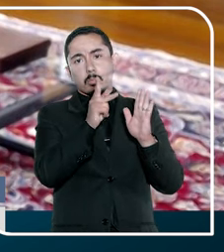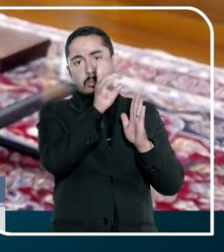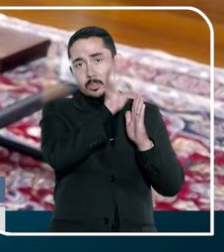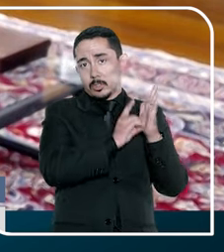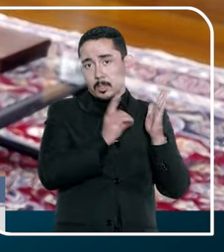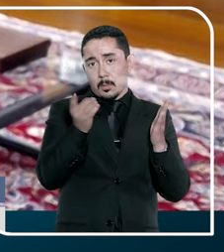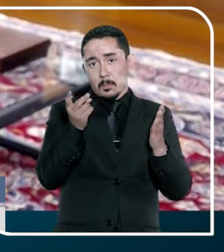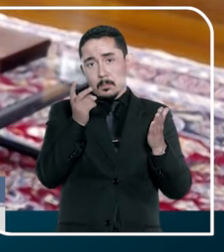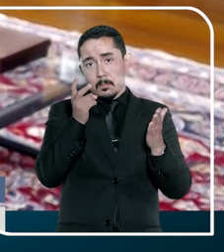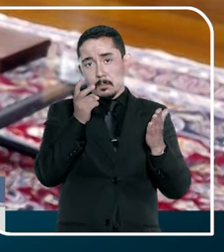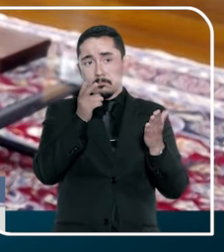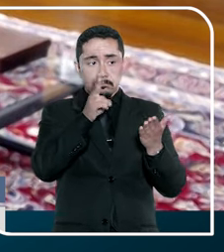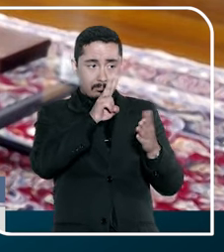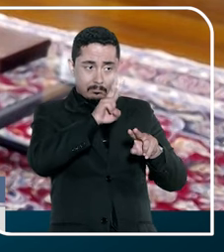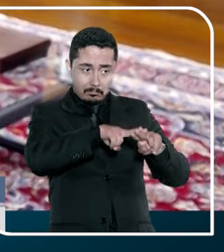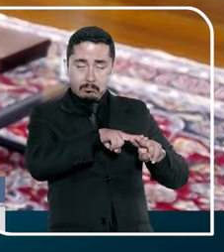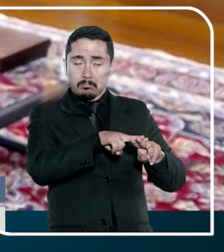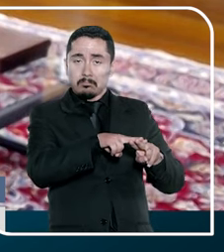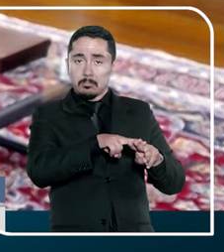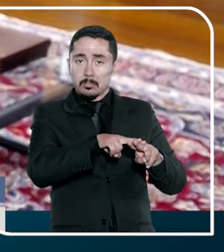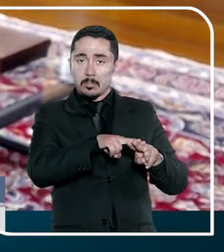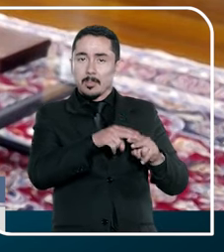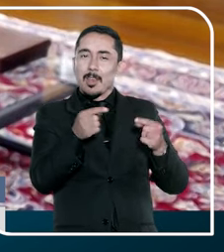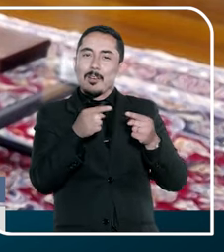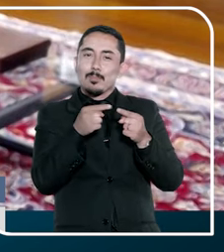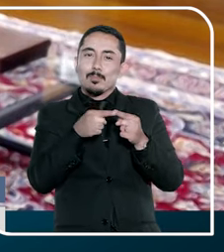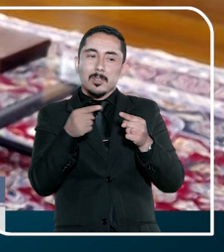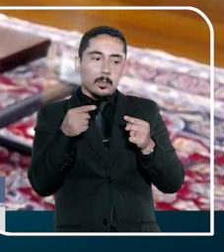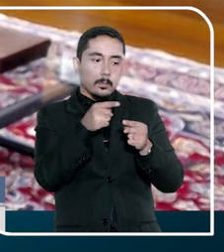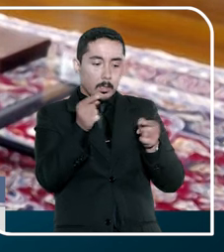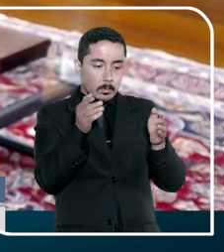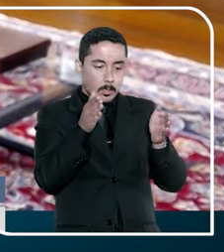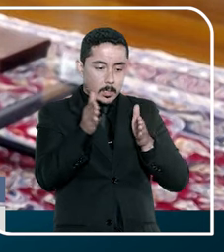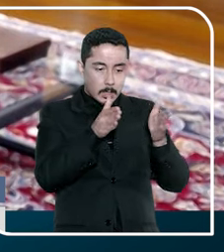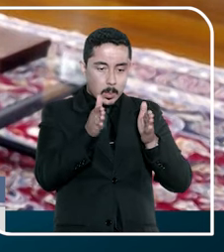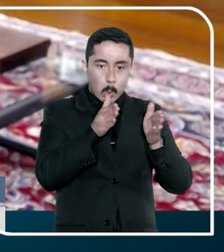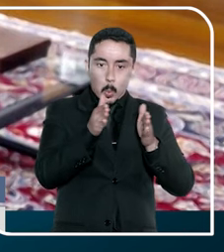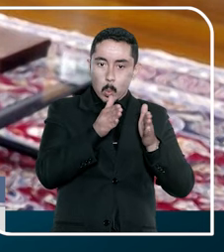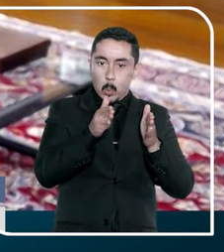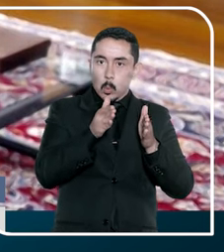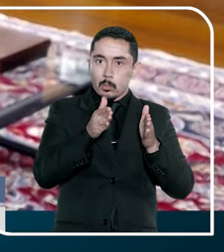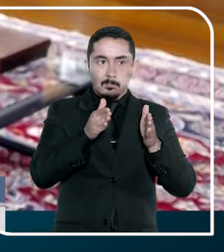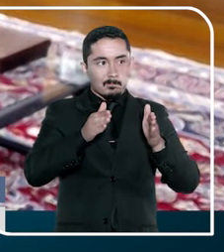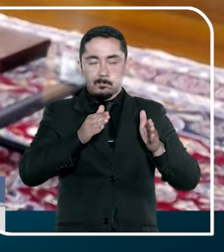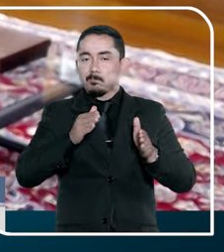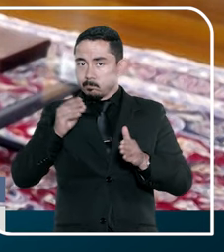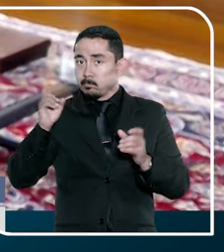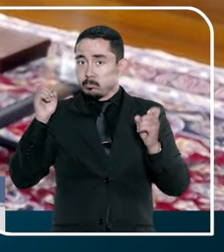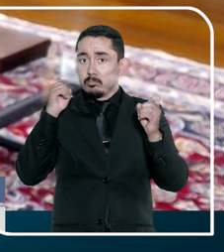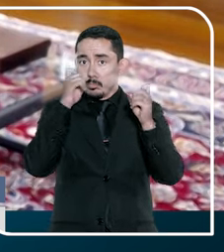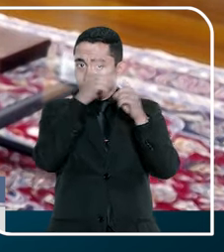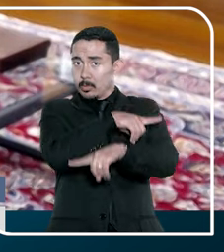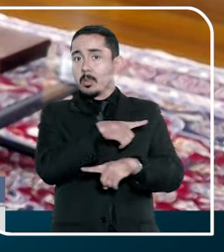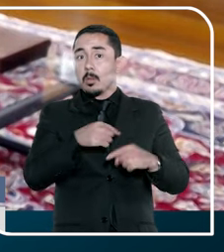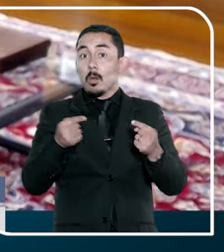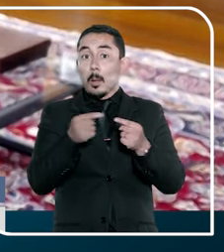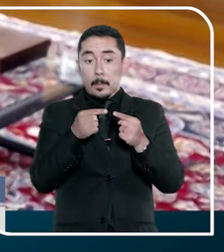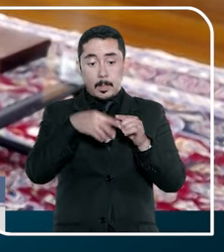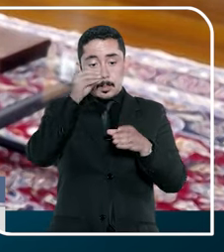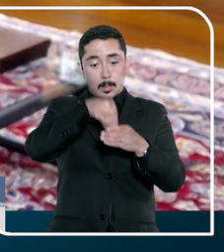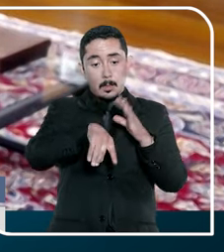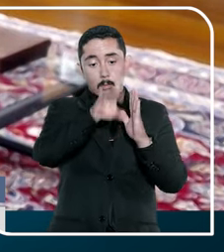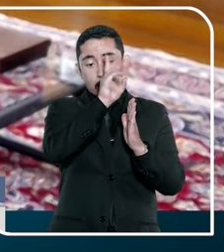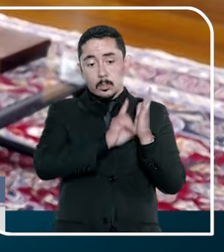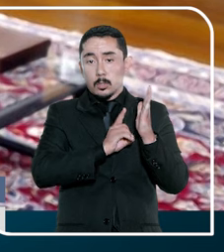o ângulo mais drástico da do direito quando atua efetivamente em